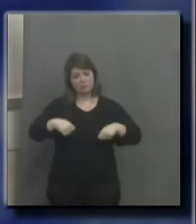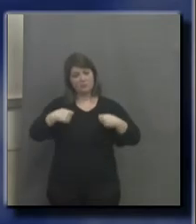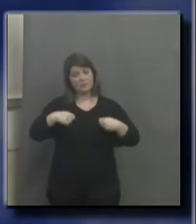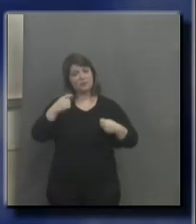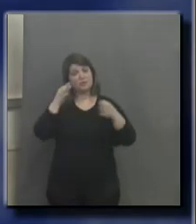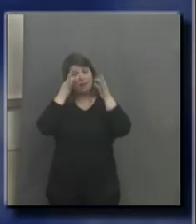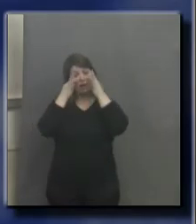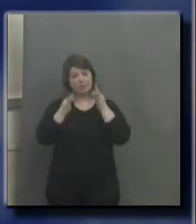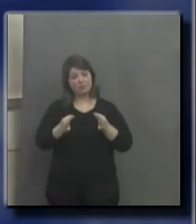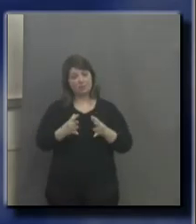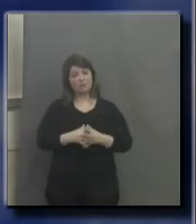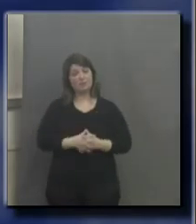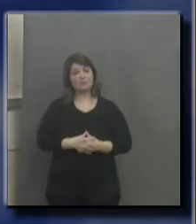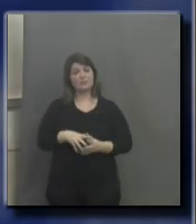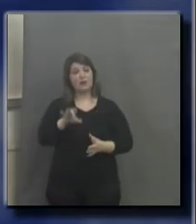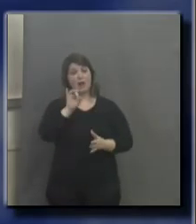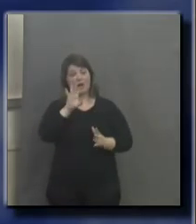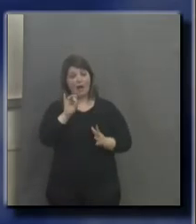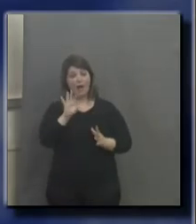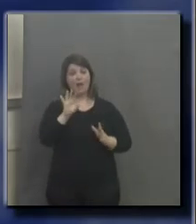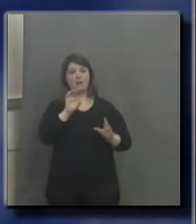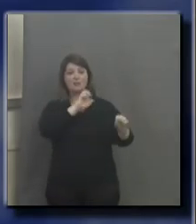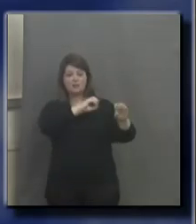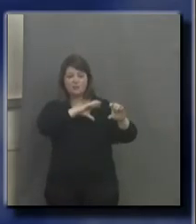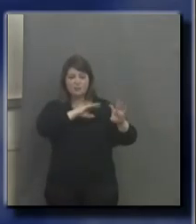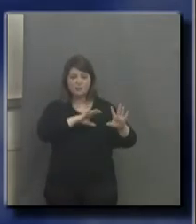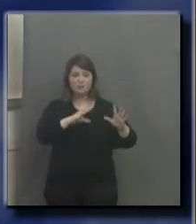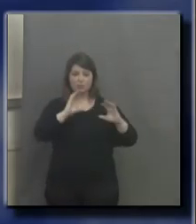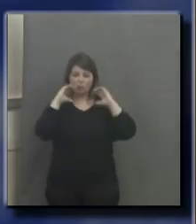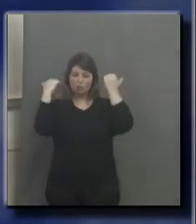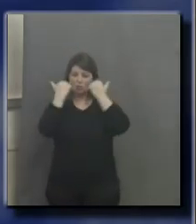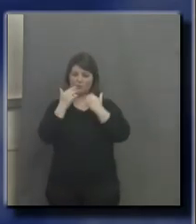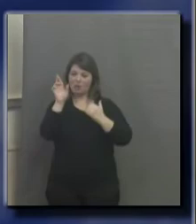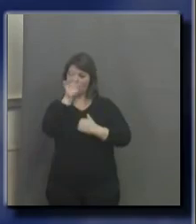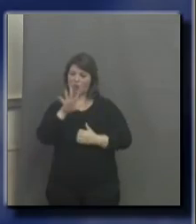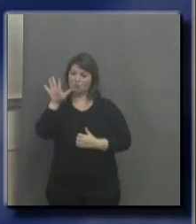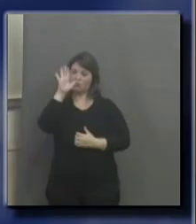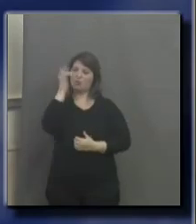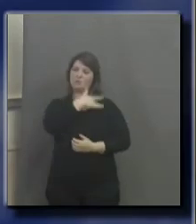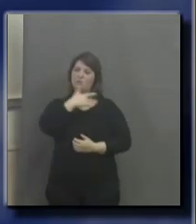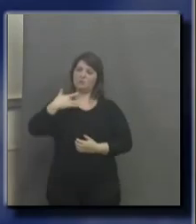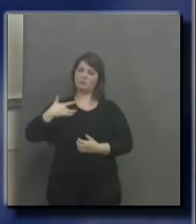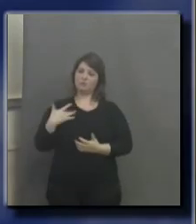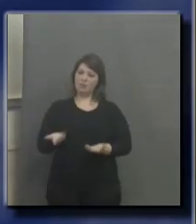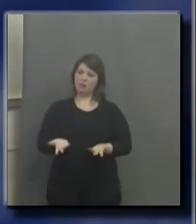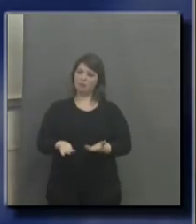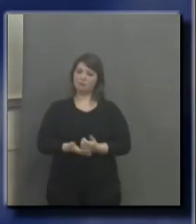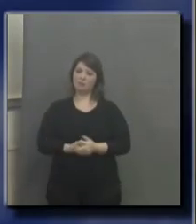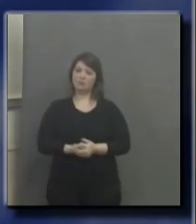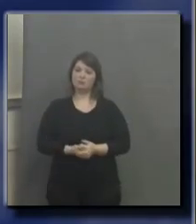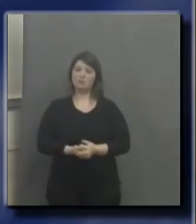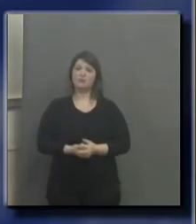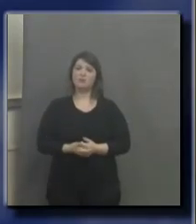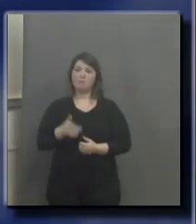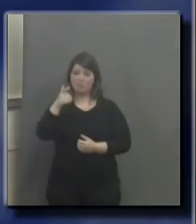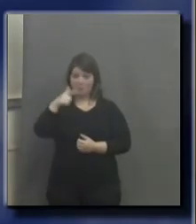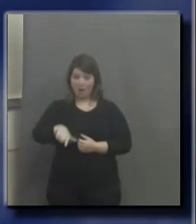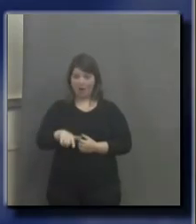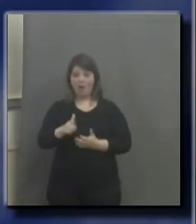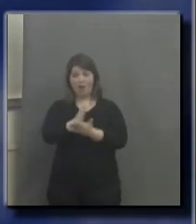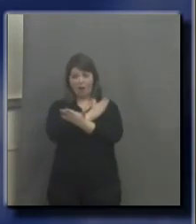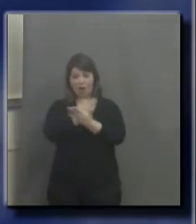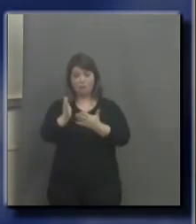ater às orientações do Conselho Nacional de Saúde, né? E, mais do que isso,